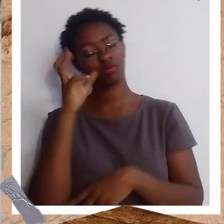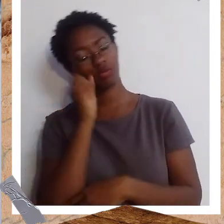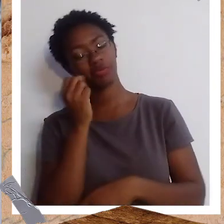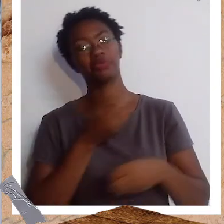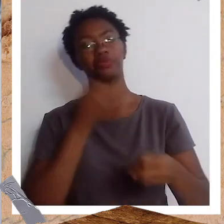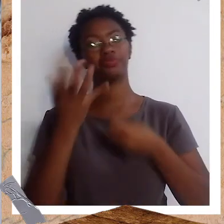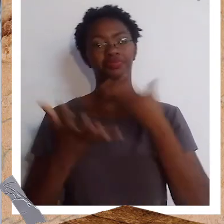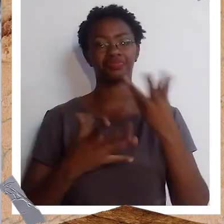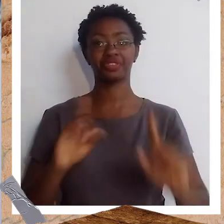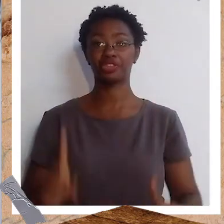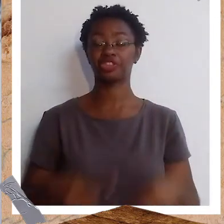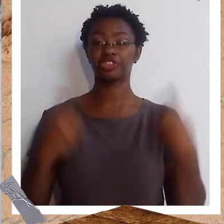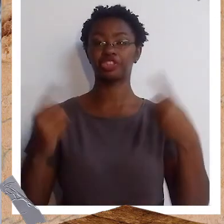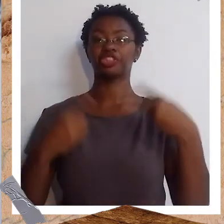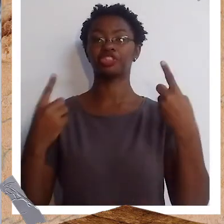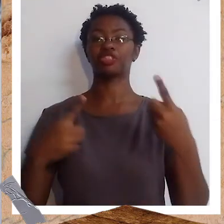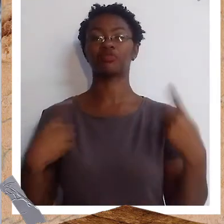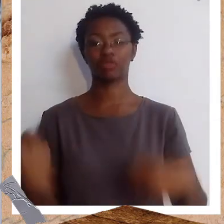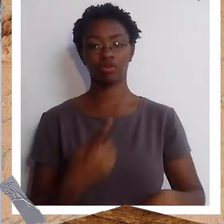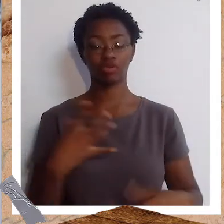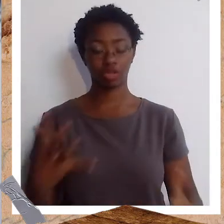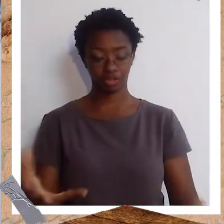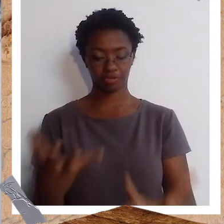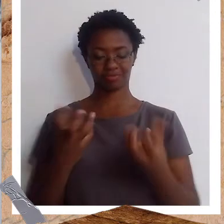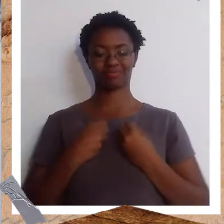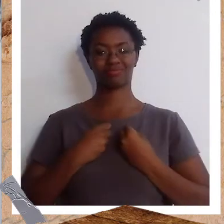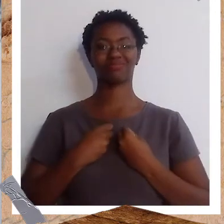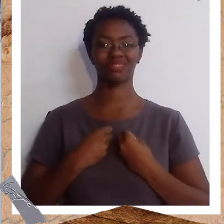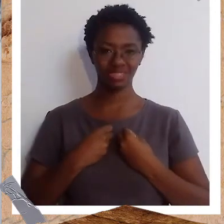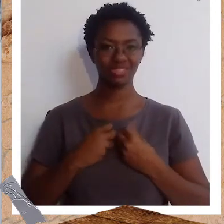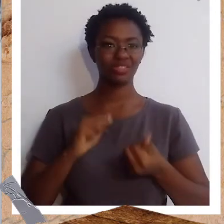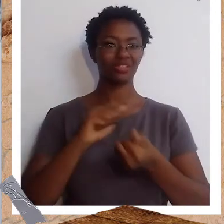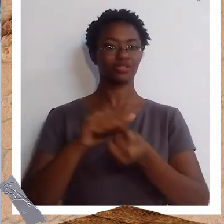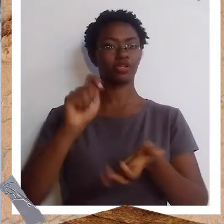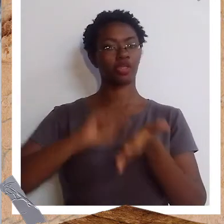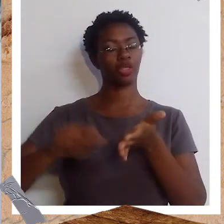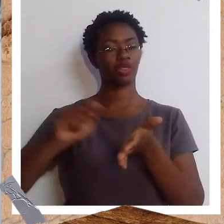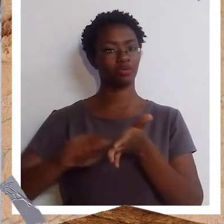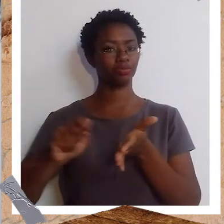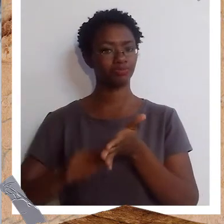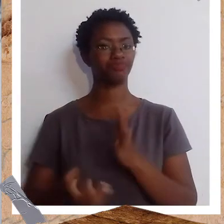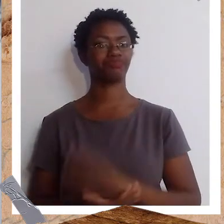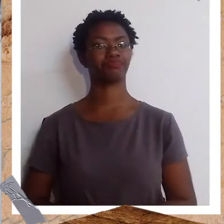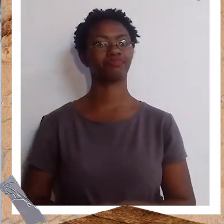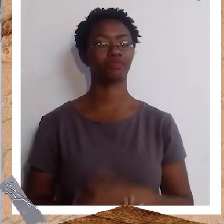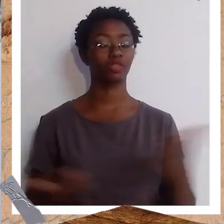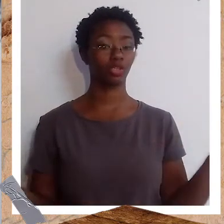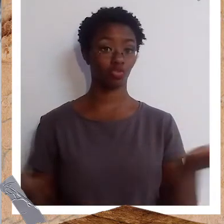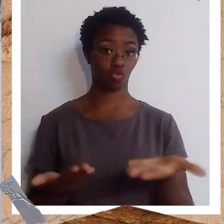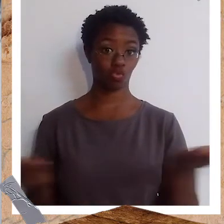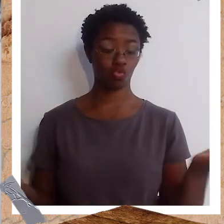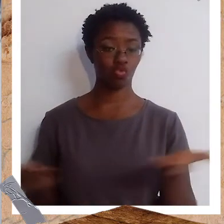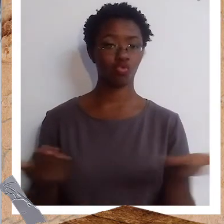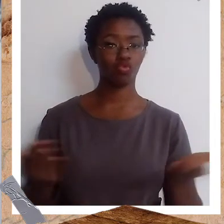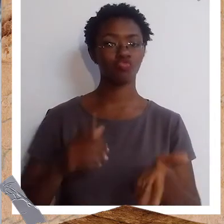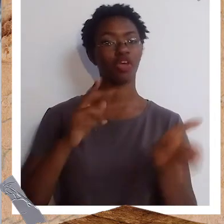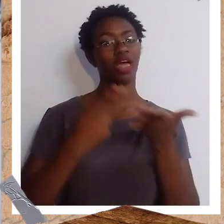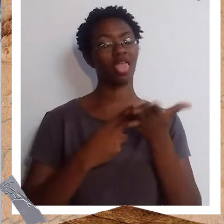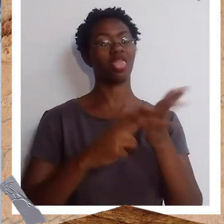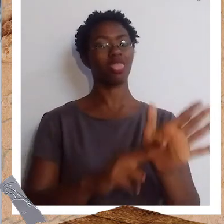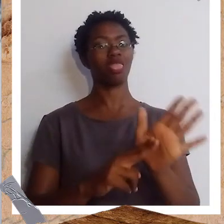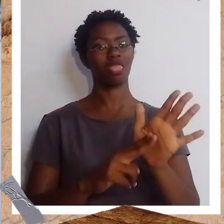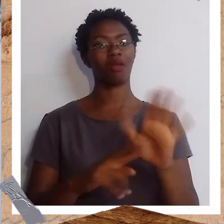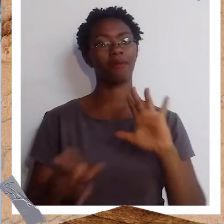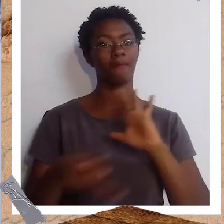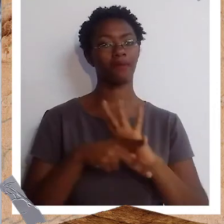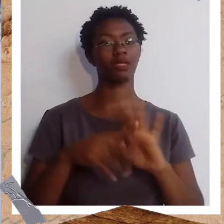Esse desafio que a gente abraçou junto com algumas escritoras. Bom, a de hoje é uma carta da